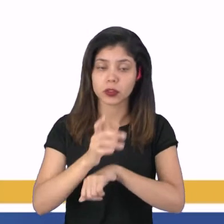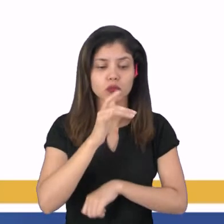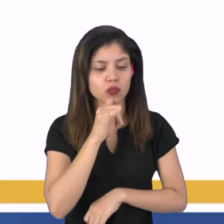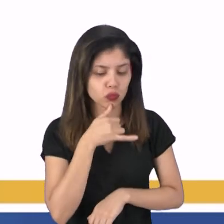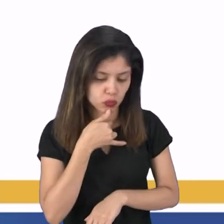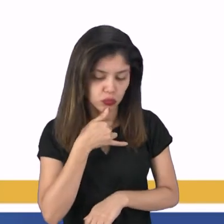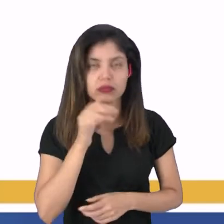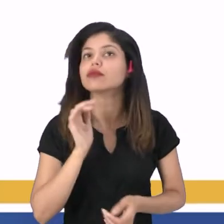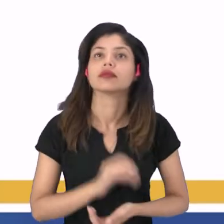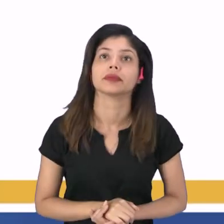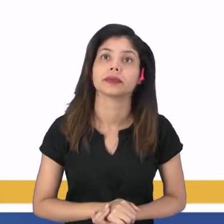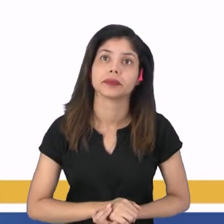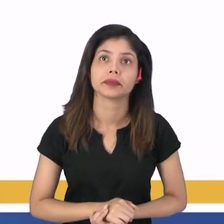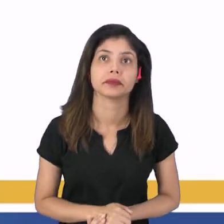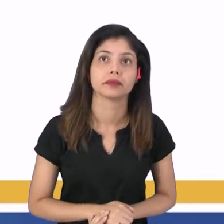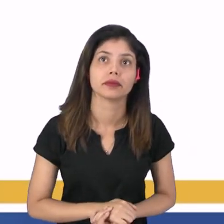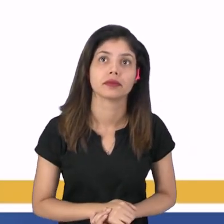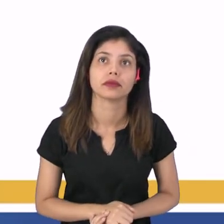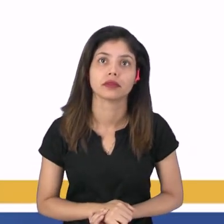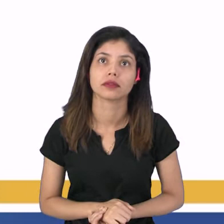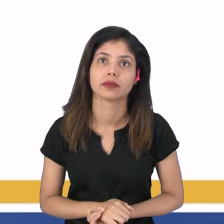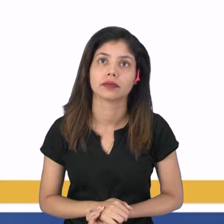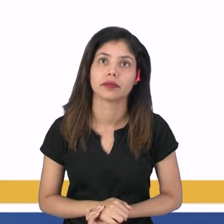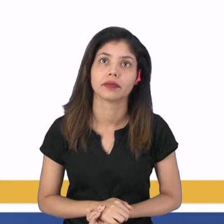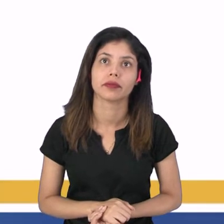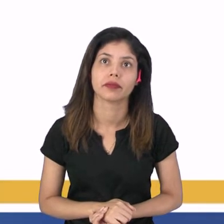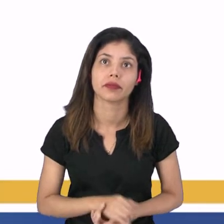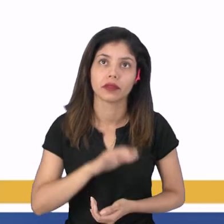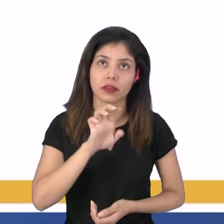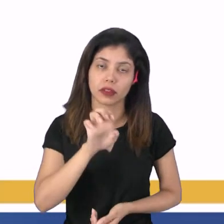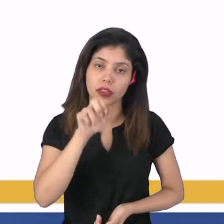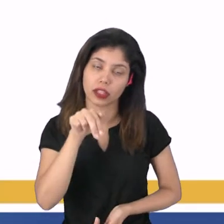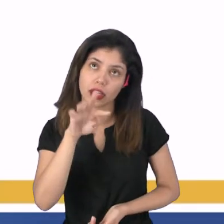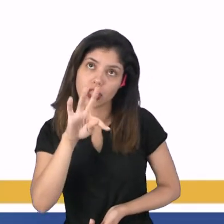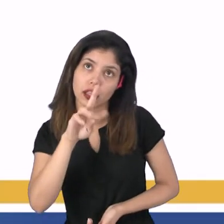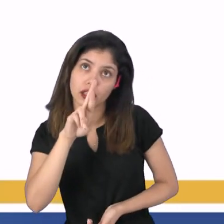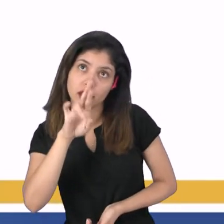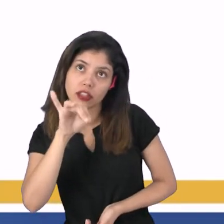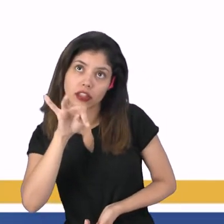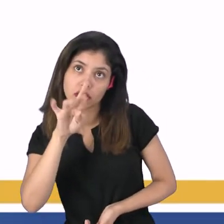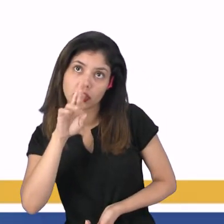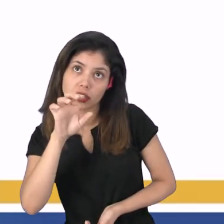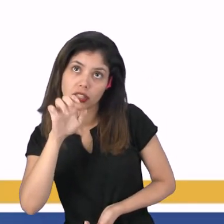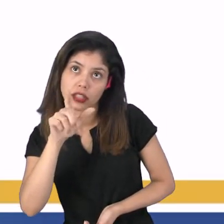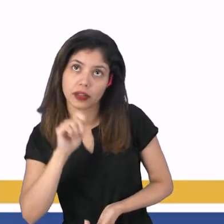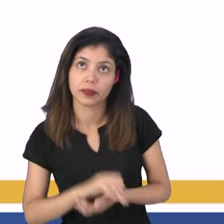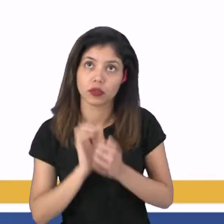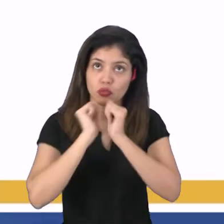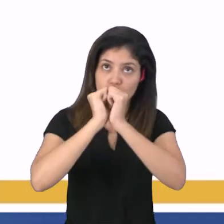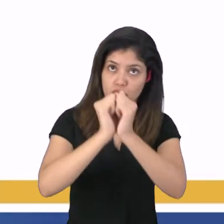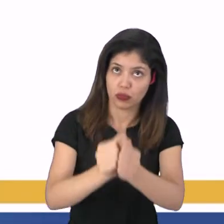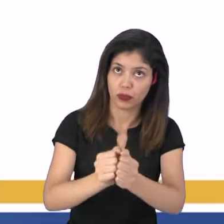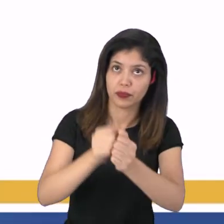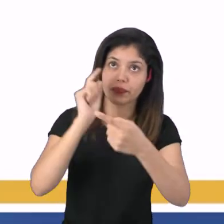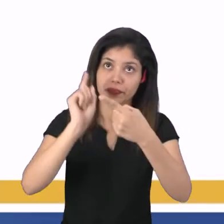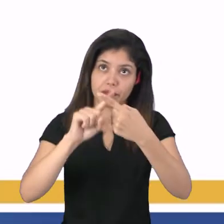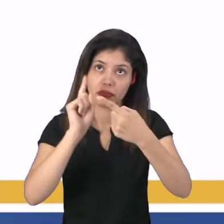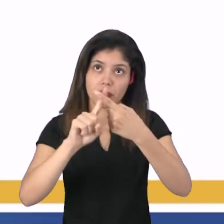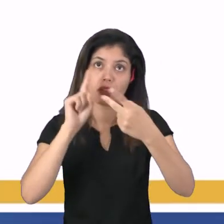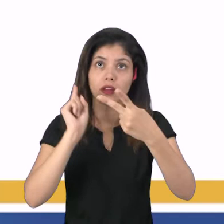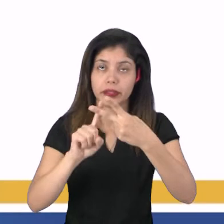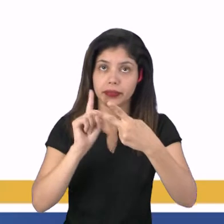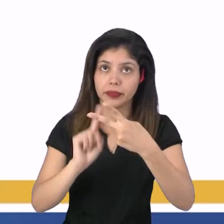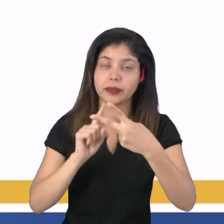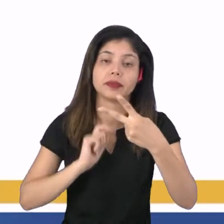triste, do radical triste. Formamos o verbo entristecer pela junção simultânea do prefixo em e